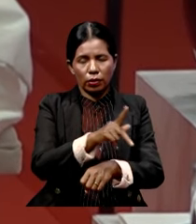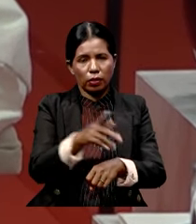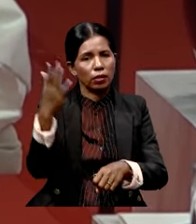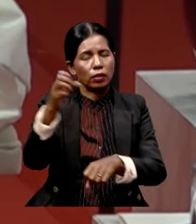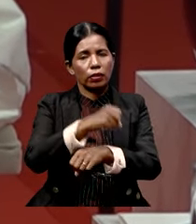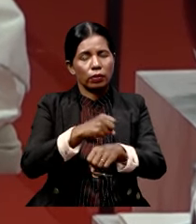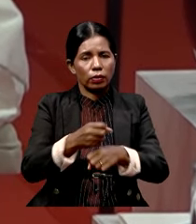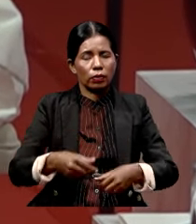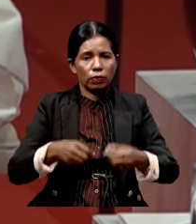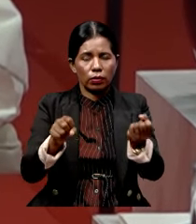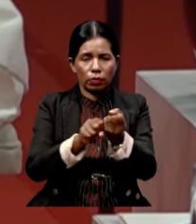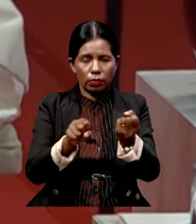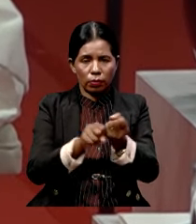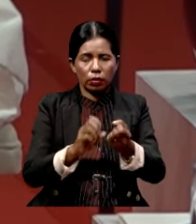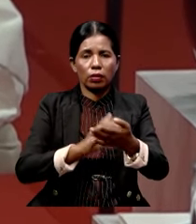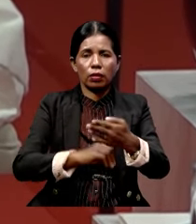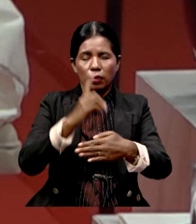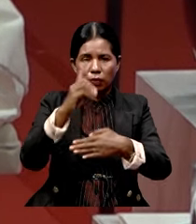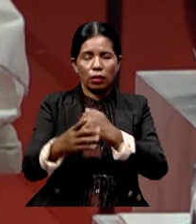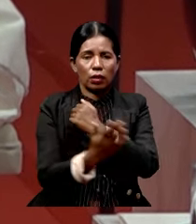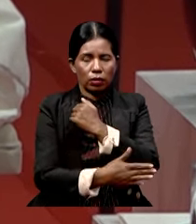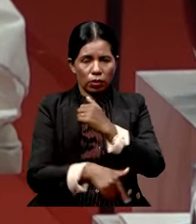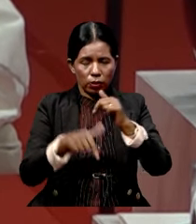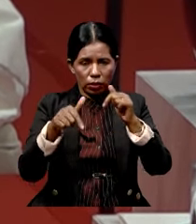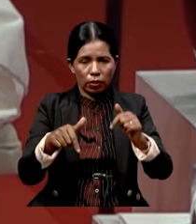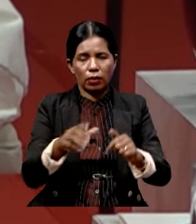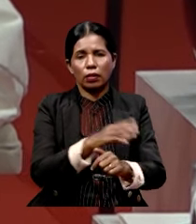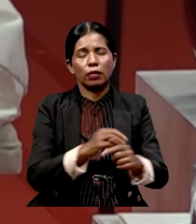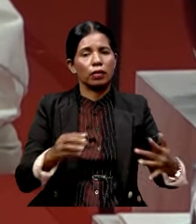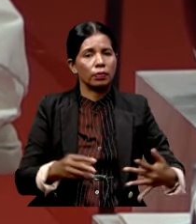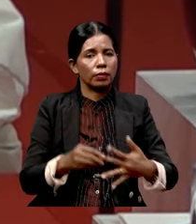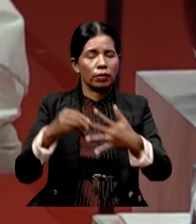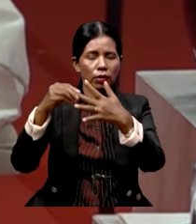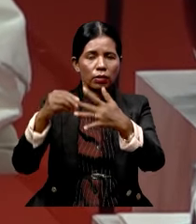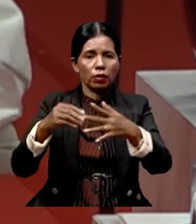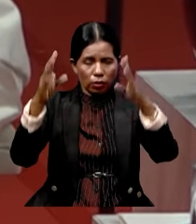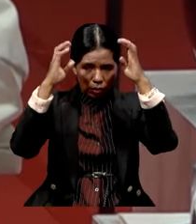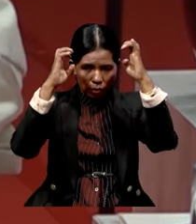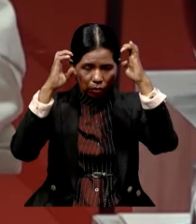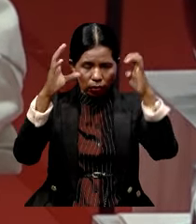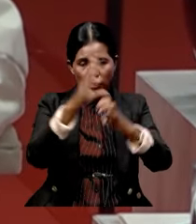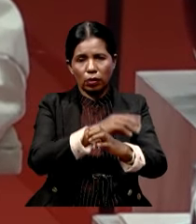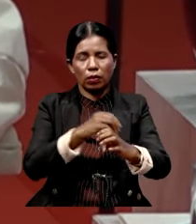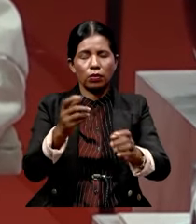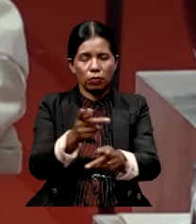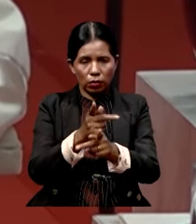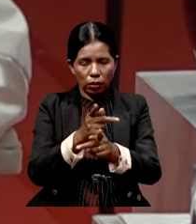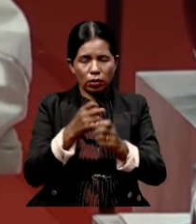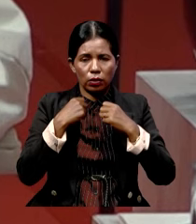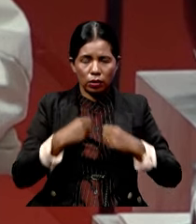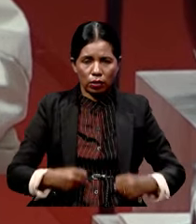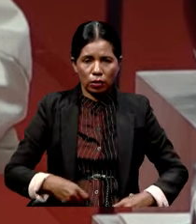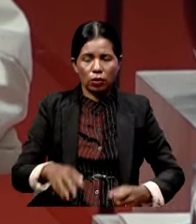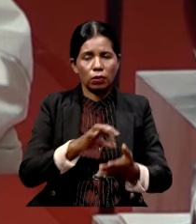Singapura foram uma contribuição para o desenvolvimento da nação Irene, especialmente no setor da educação e no cuidado da saúde. Contamos